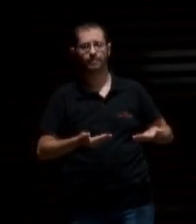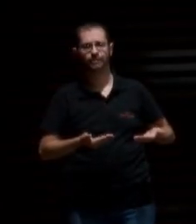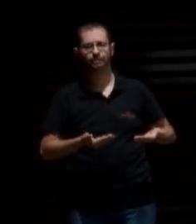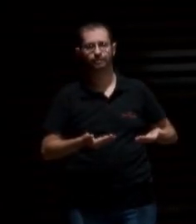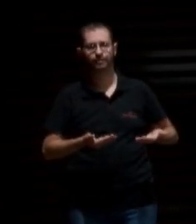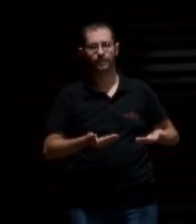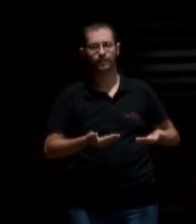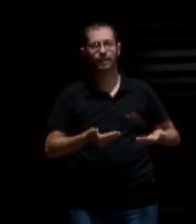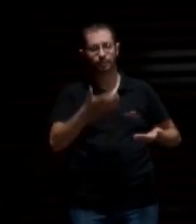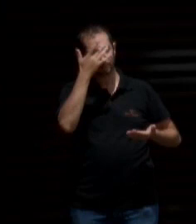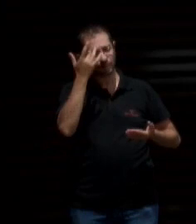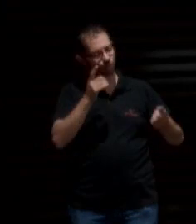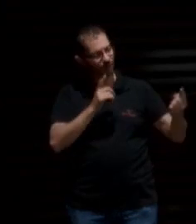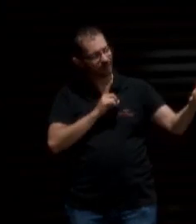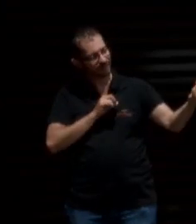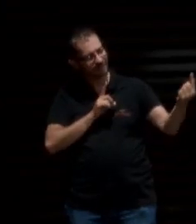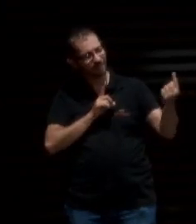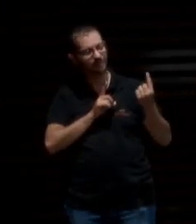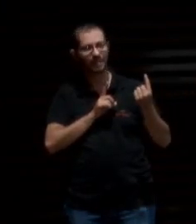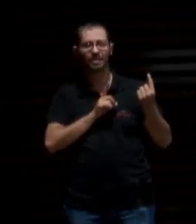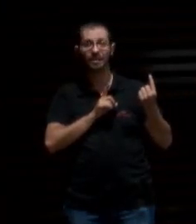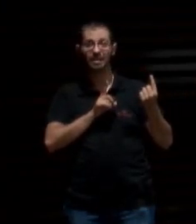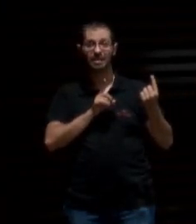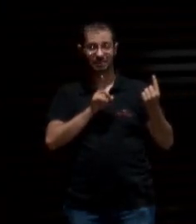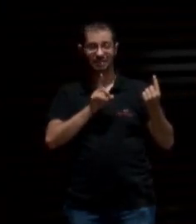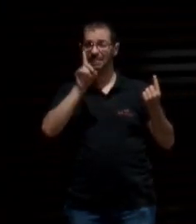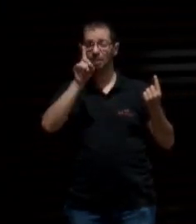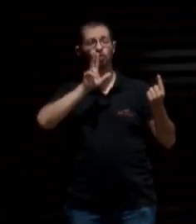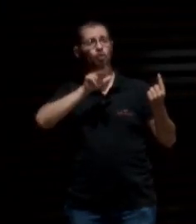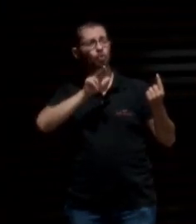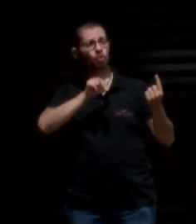Aquele que vem a mim, de modo nenhum lançarei fora.